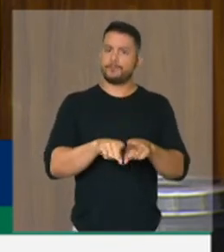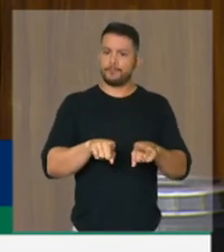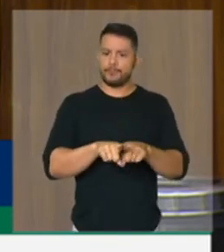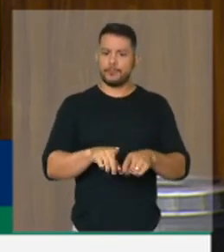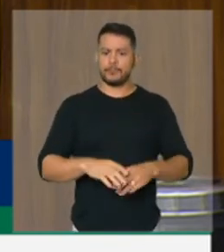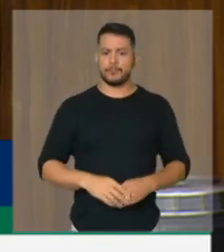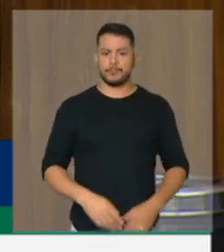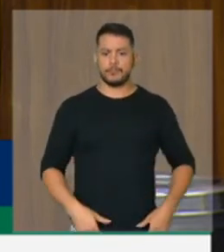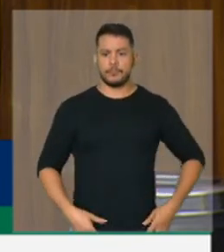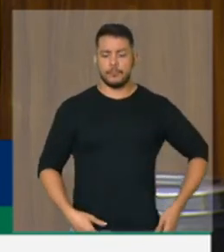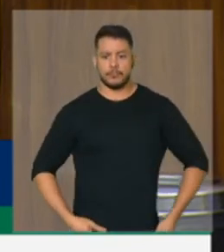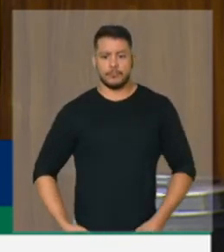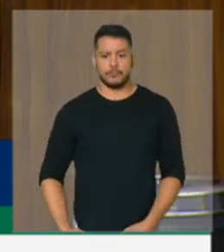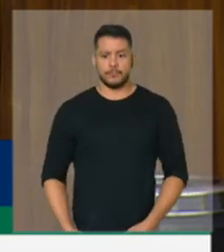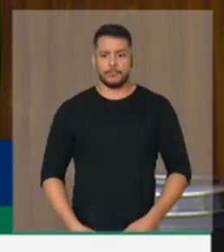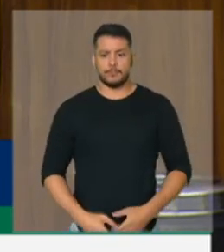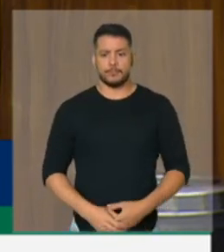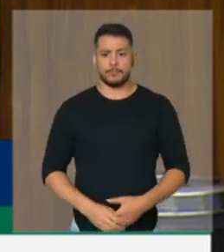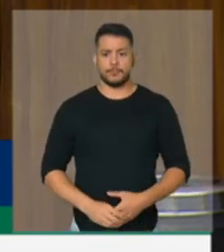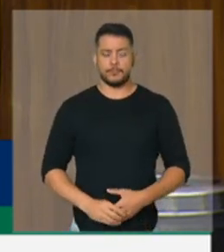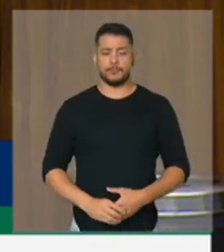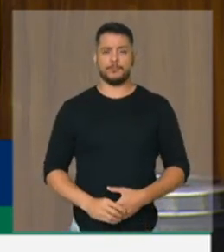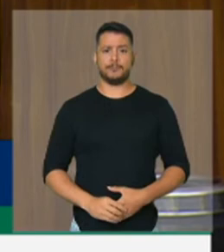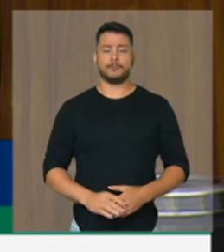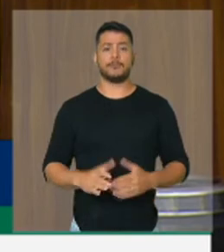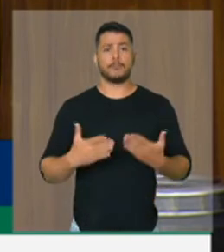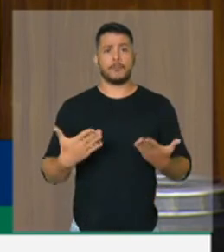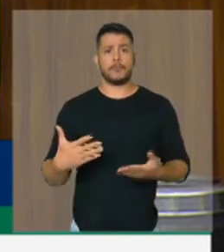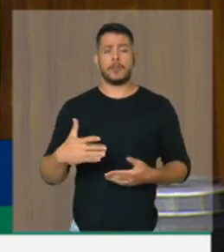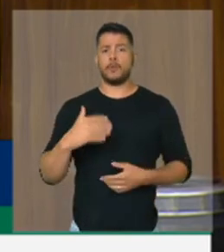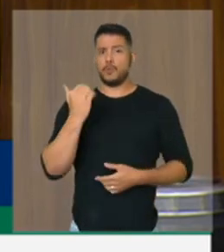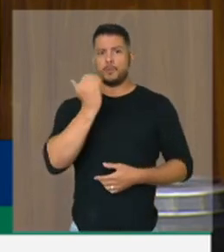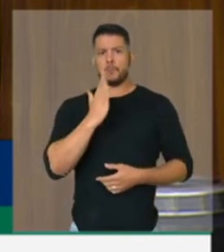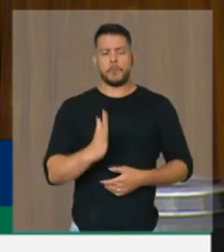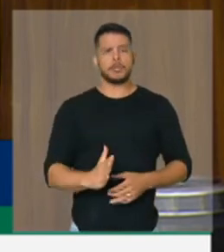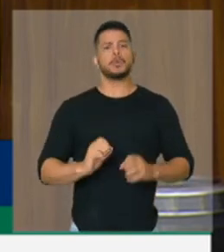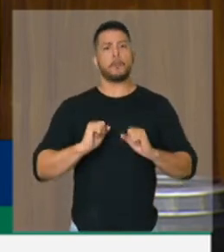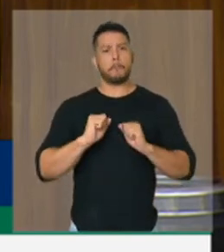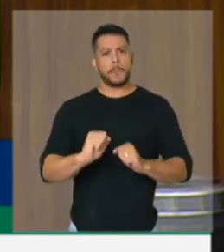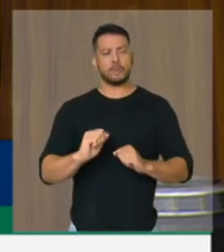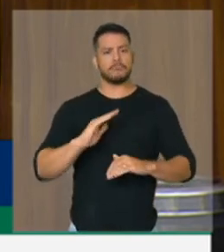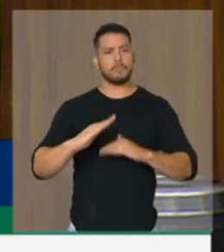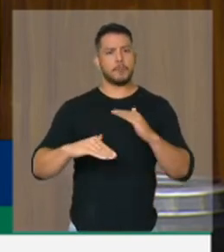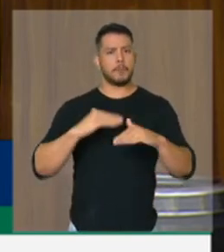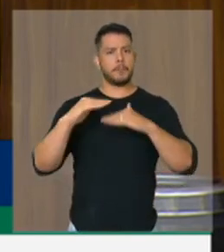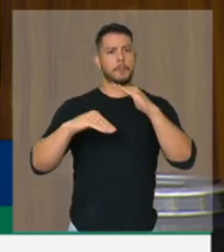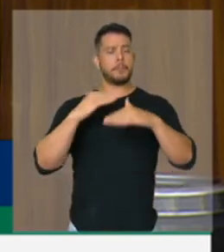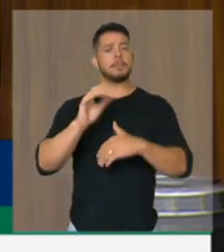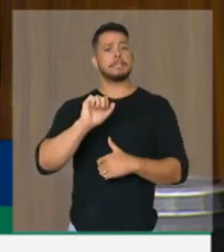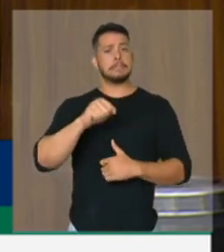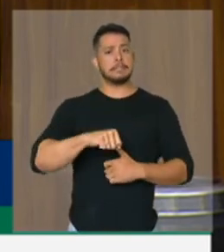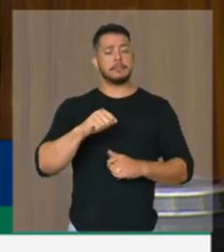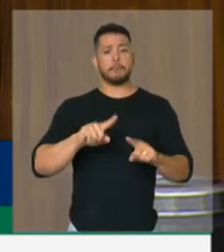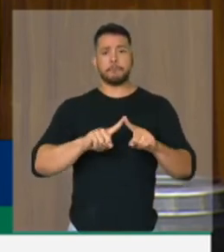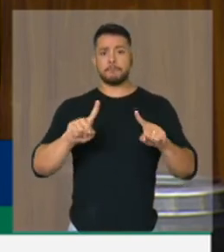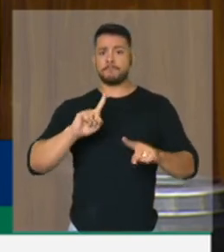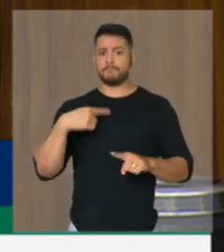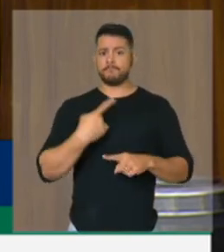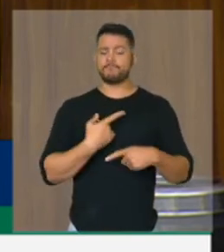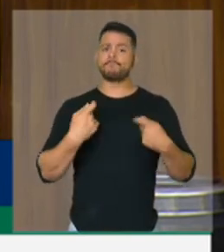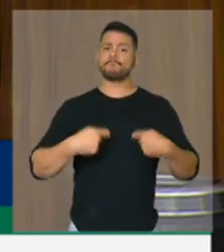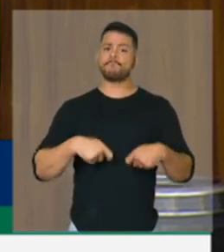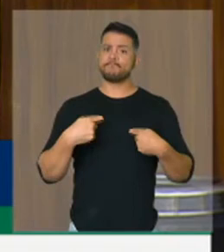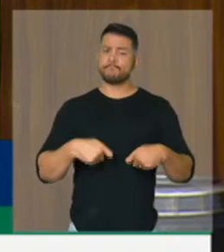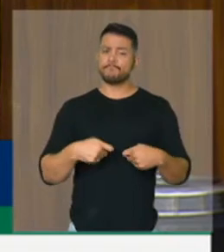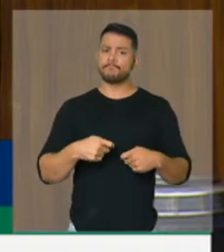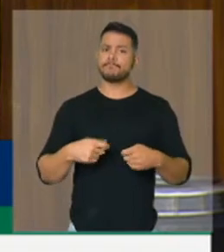Alisson Paulinelli essa conquista. Portanto, o Brasil tem todas as condições de avançar, mas vamos seguir no caminho certo. Vamos deixar